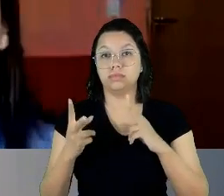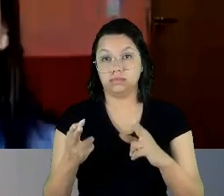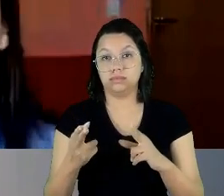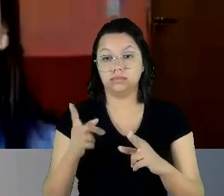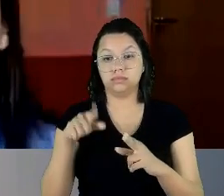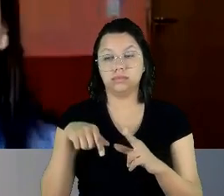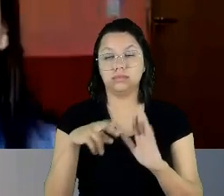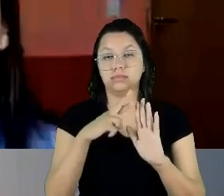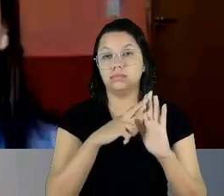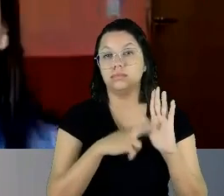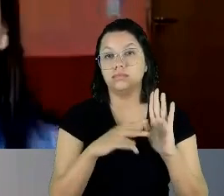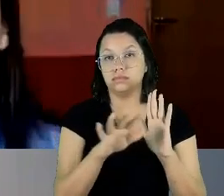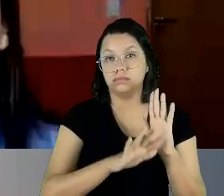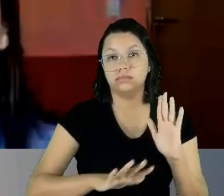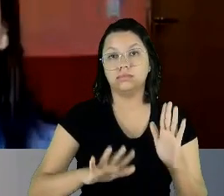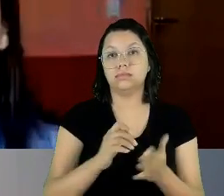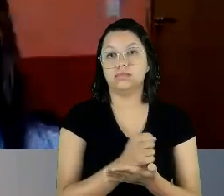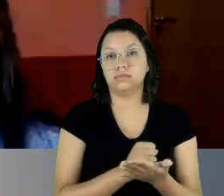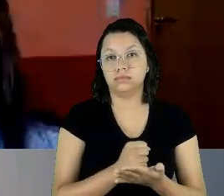igualdade como um princípio.